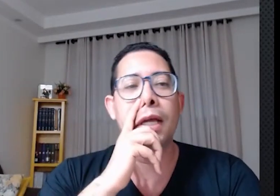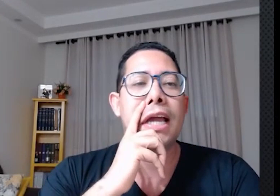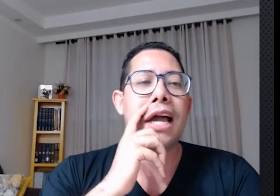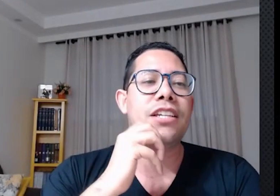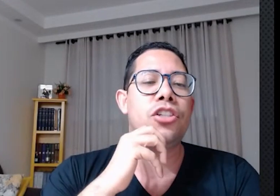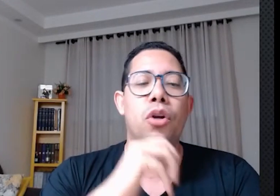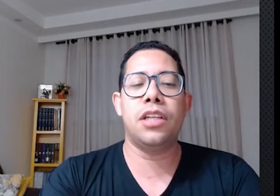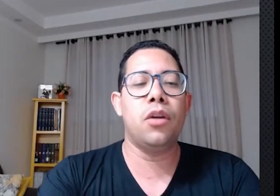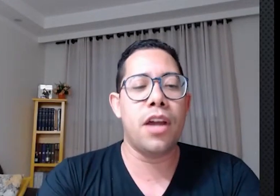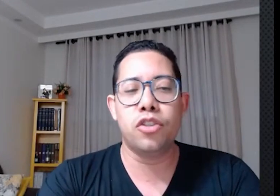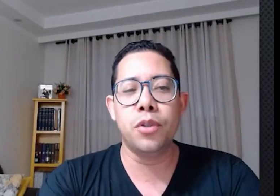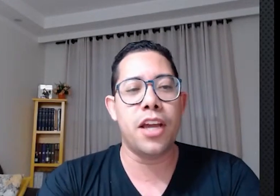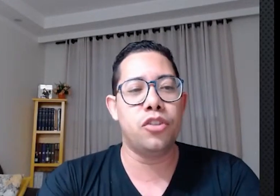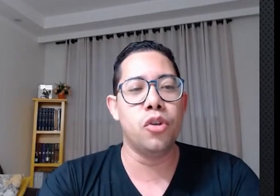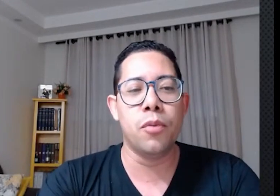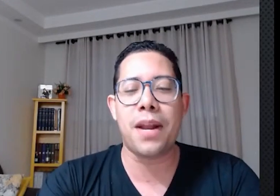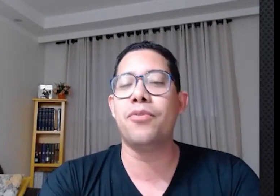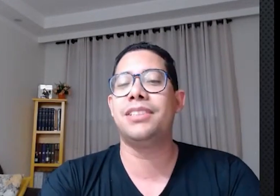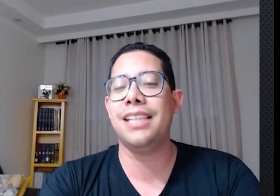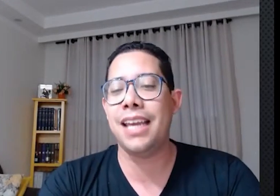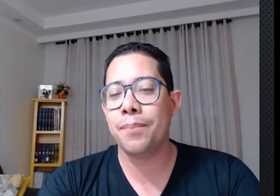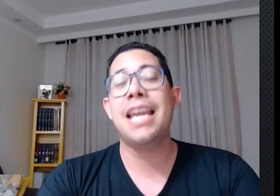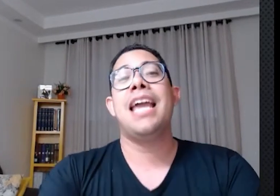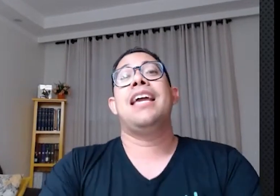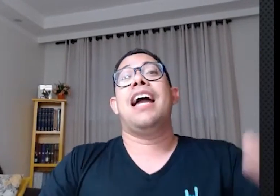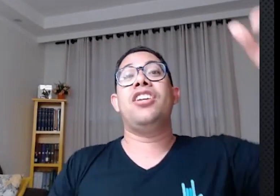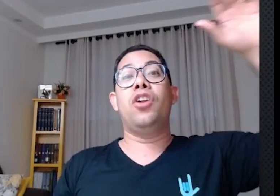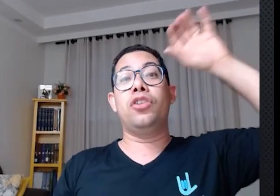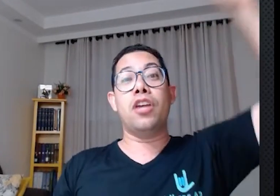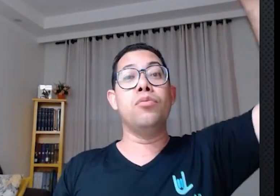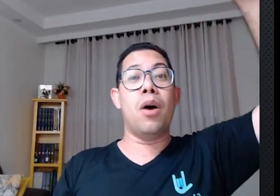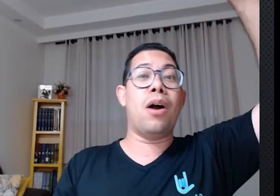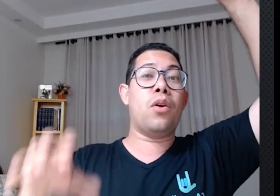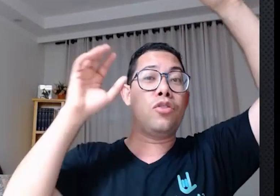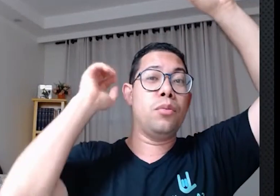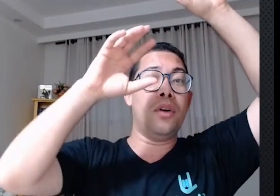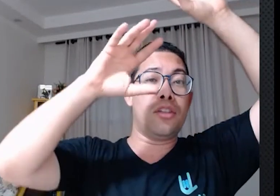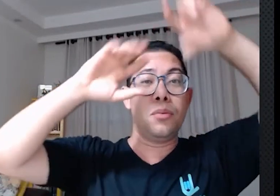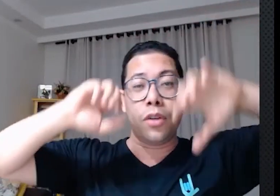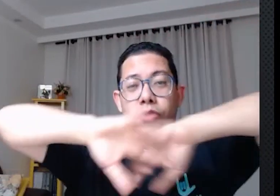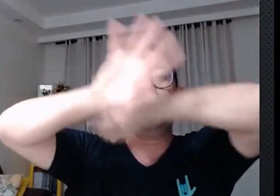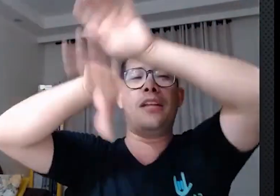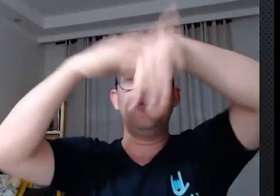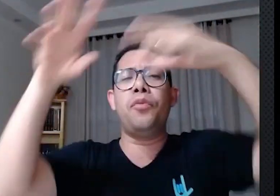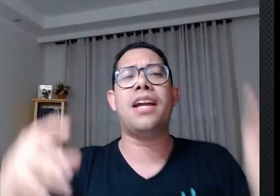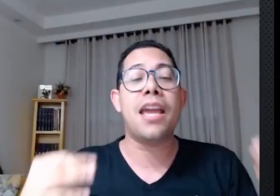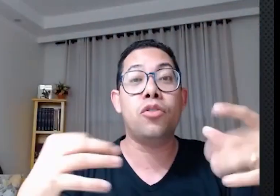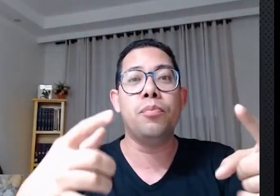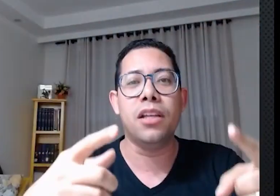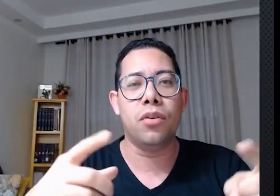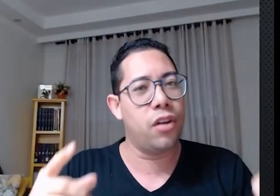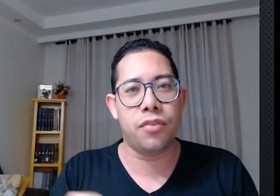Testamento, a gente trouxe aqui um resumo do resumo para você. A gente trouxe o resumão, agora o resumo do resumo para tudo